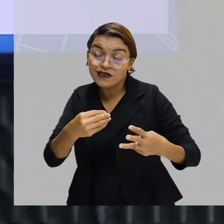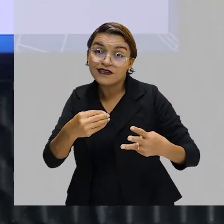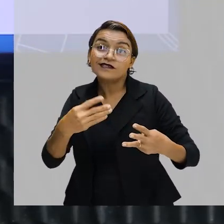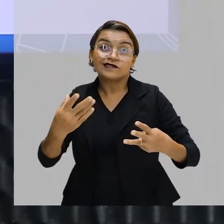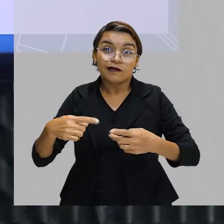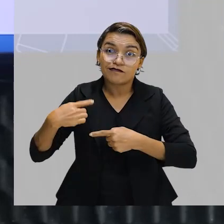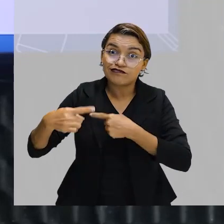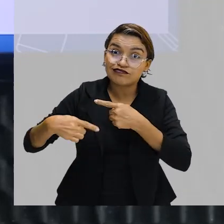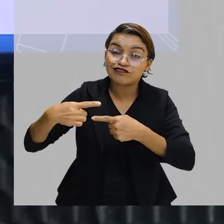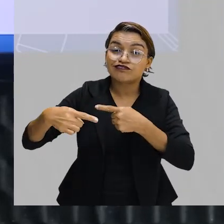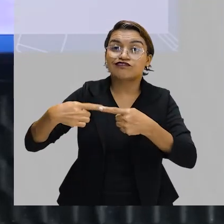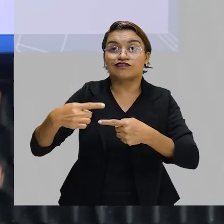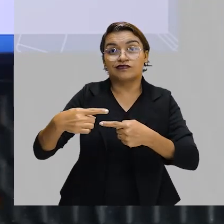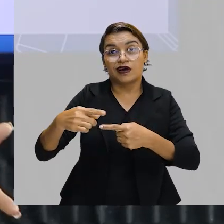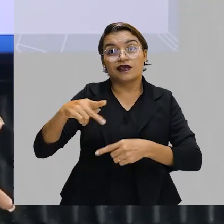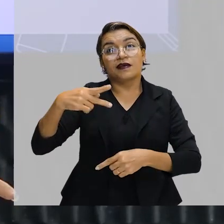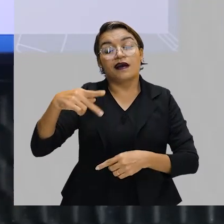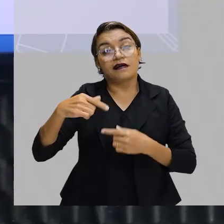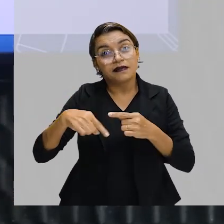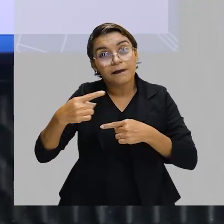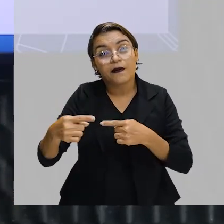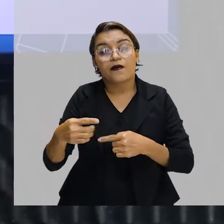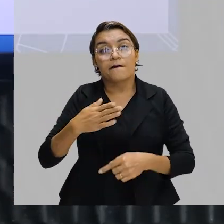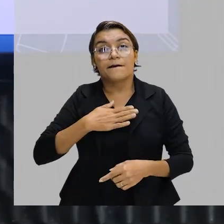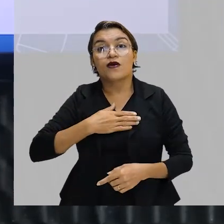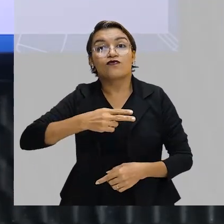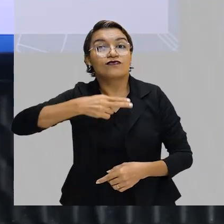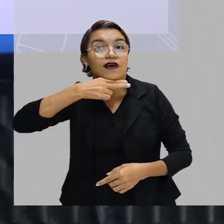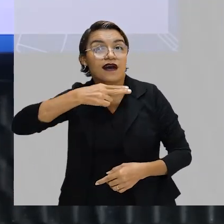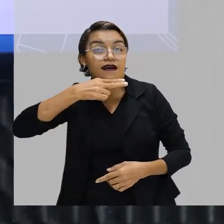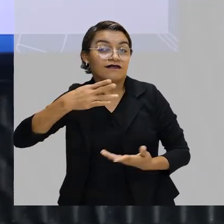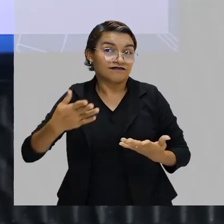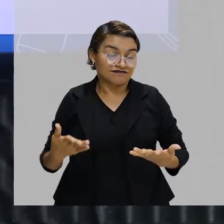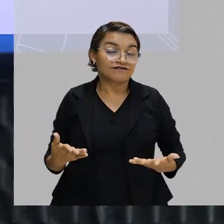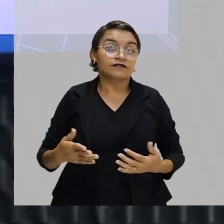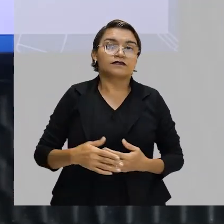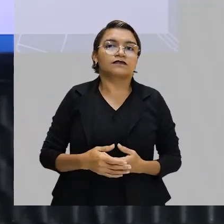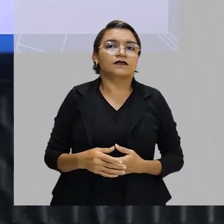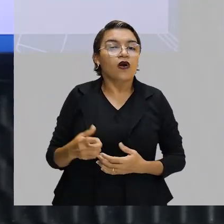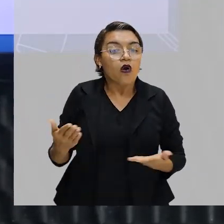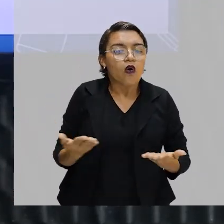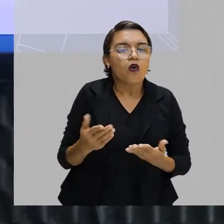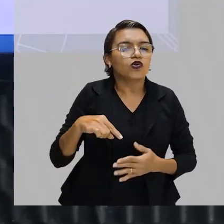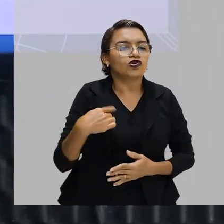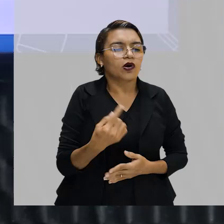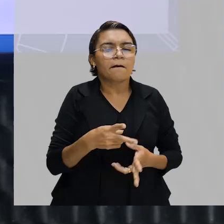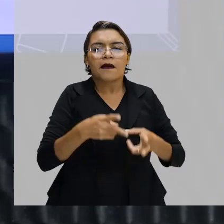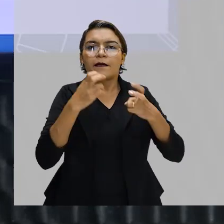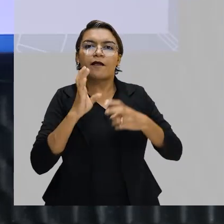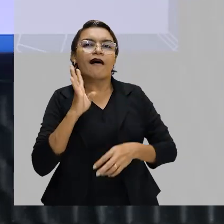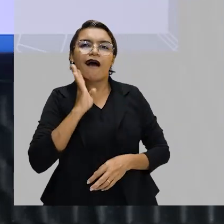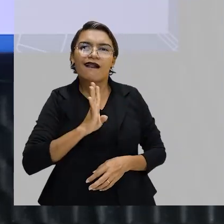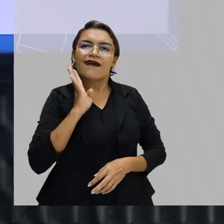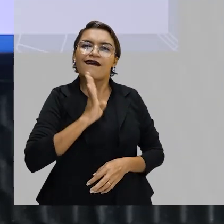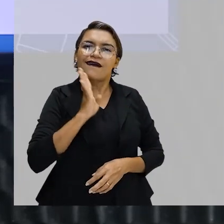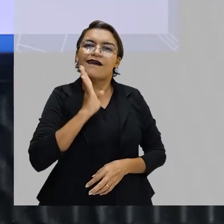filhos, e aí dos filhos dos meus filhos. Então, o que hoje a gente acha legal,